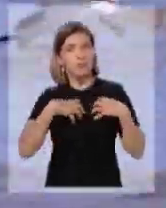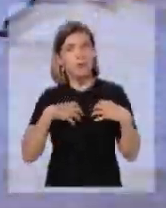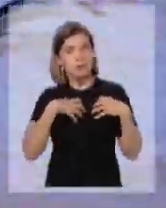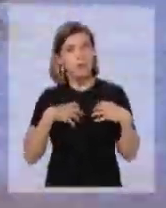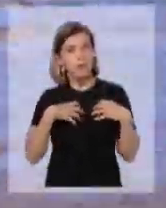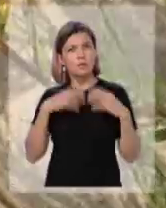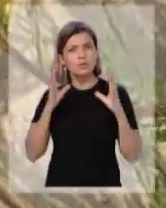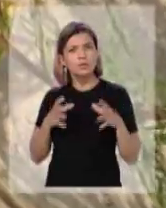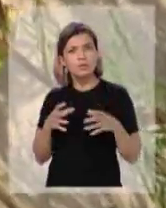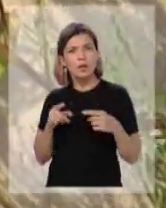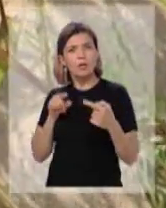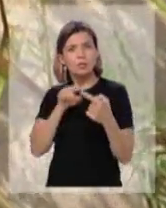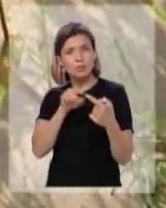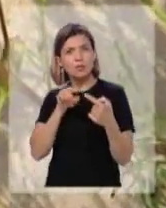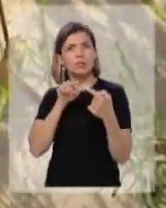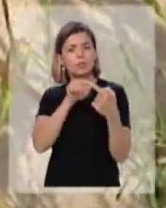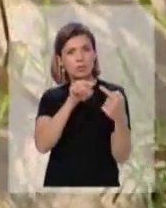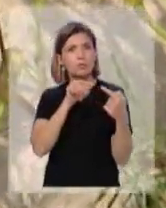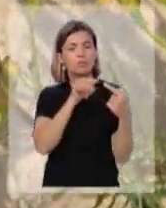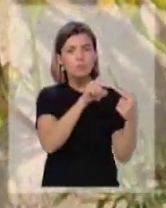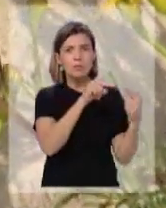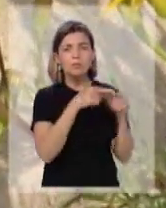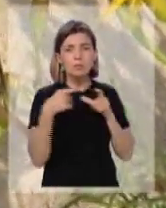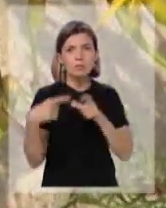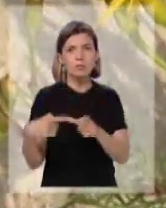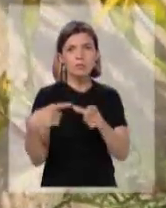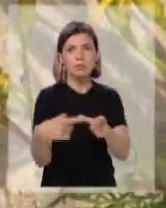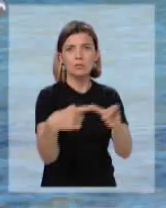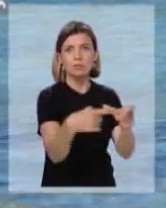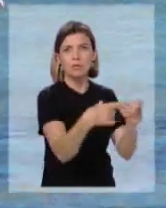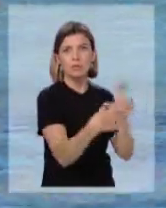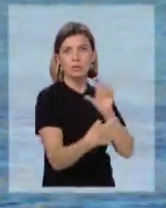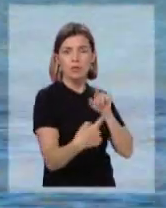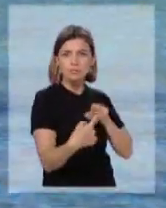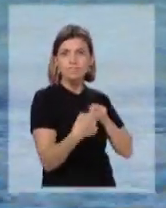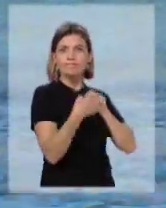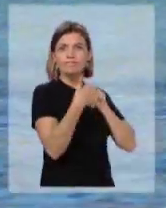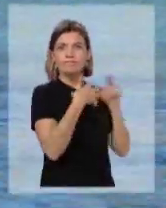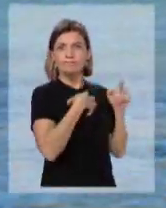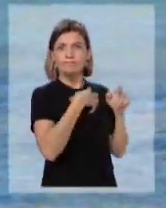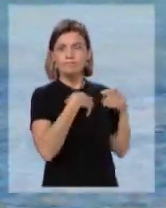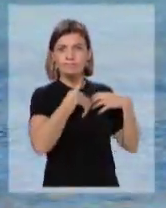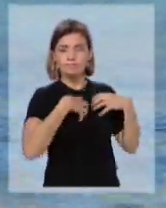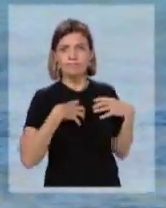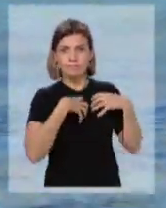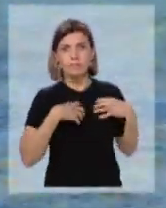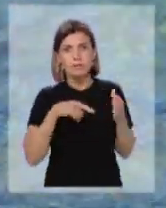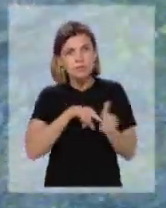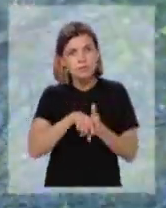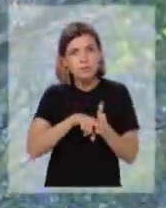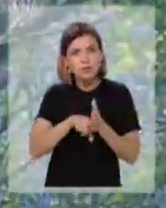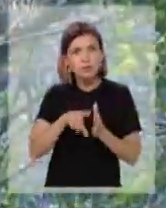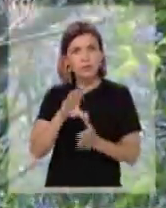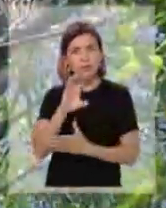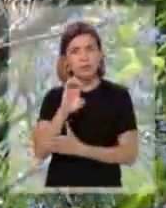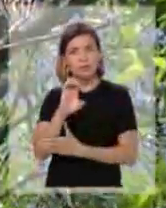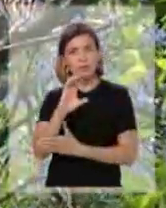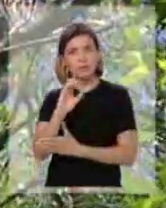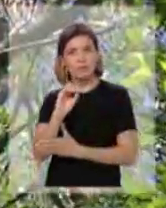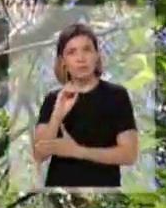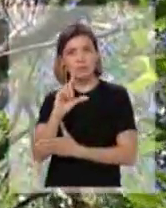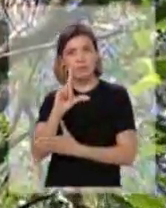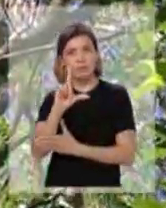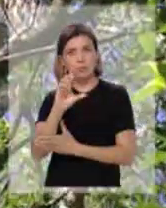animais desenvolvessem adaptações ao seu habitat. É justamente isso que a área da ciência que chamamos de ecologia